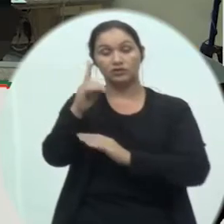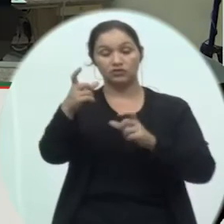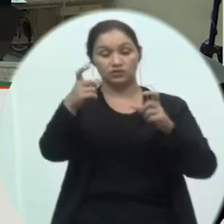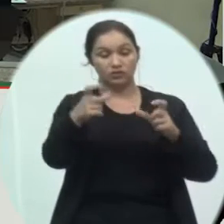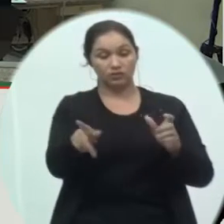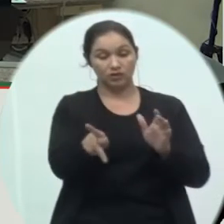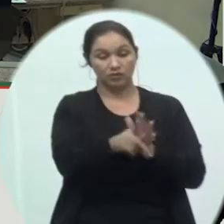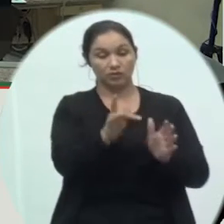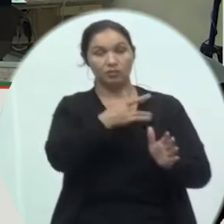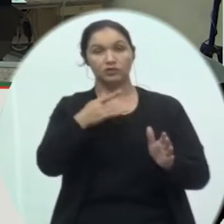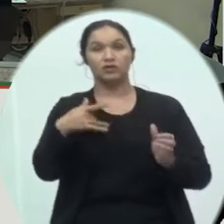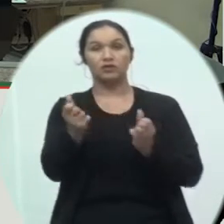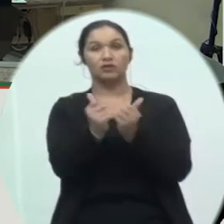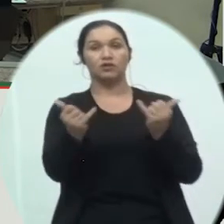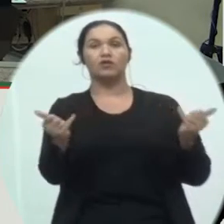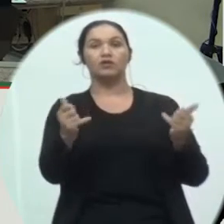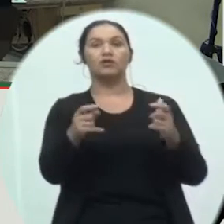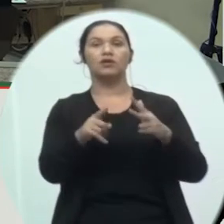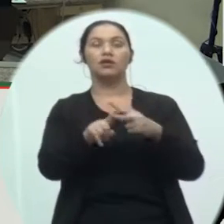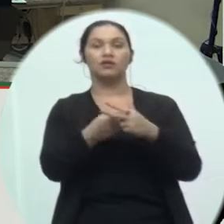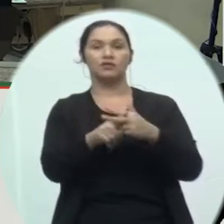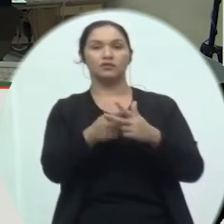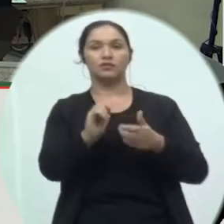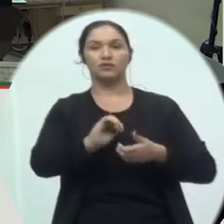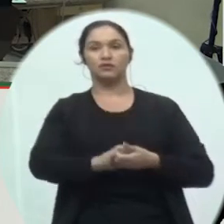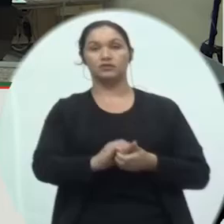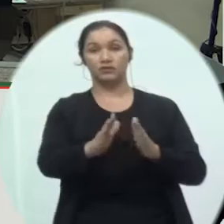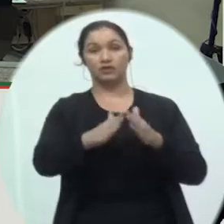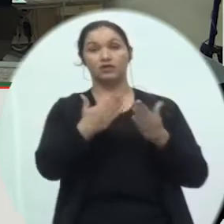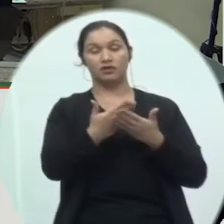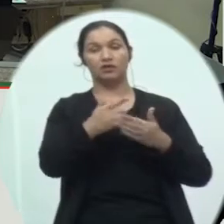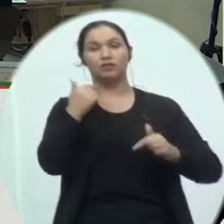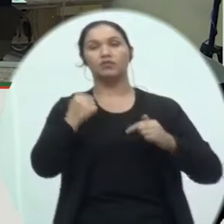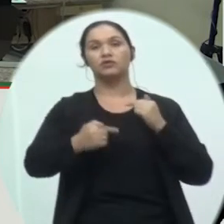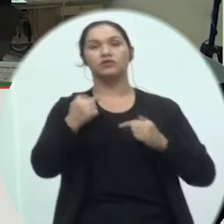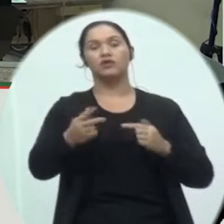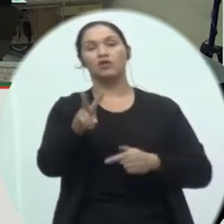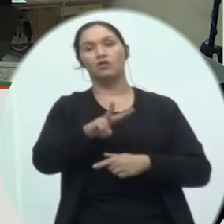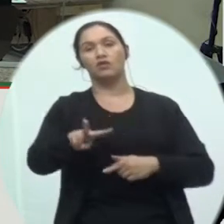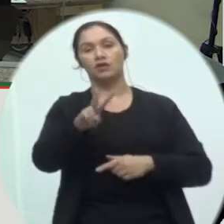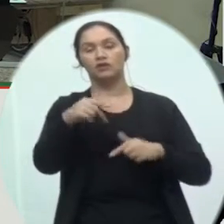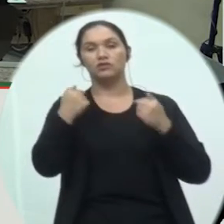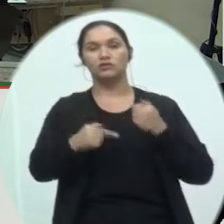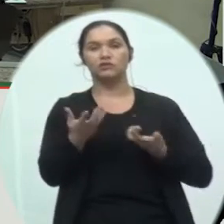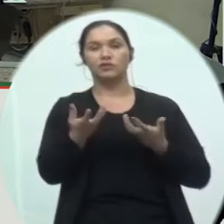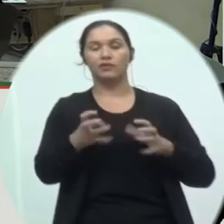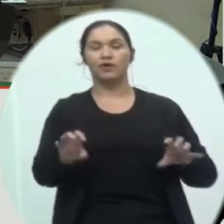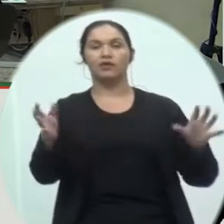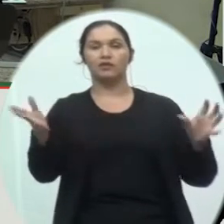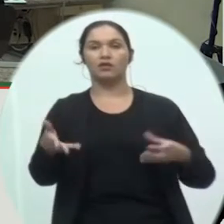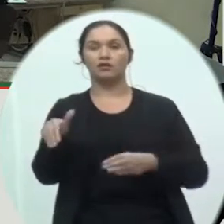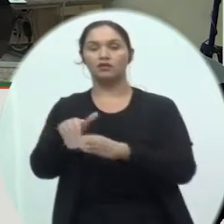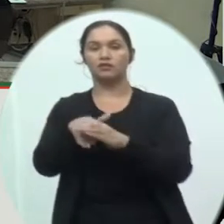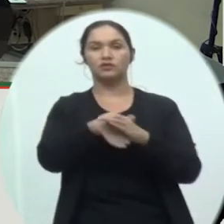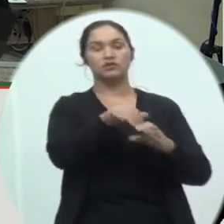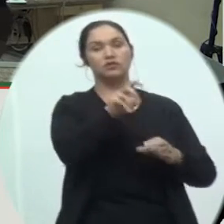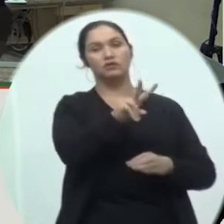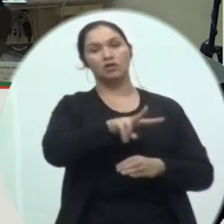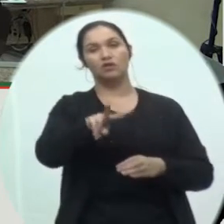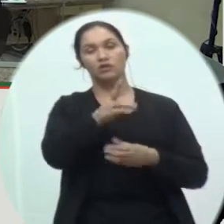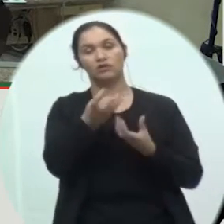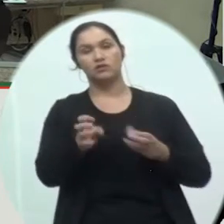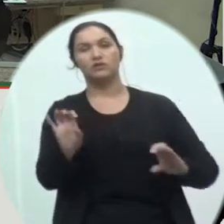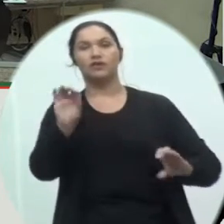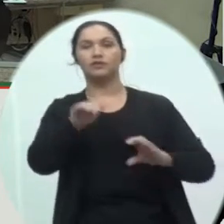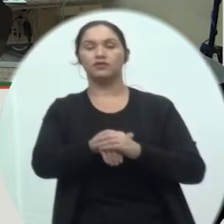bairro Argentina. O requerimento está em discussão. Não havendo quem queira discutir, está em votação. Os favoráveis permaneçam como